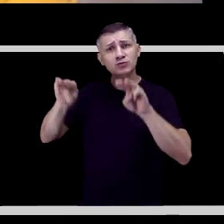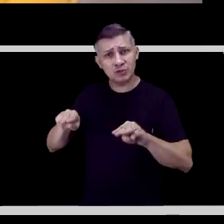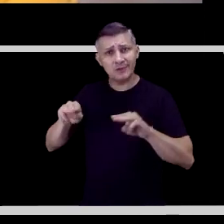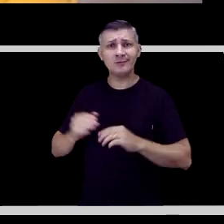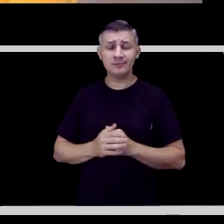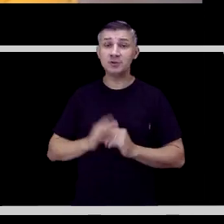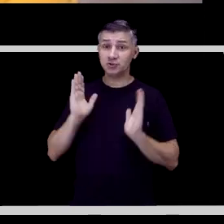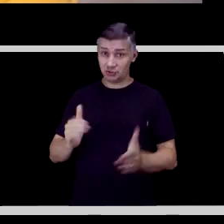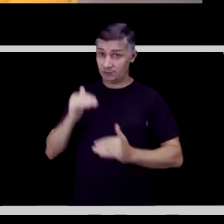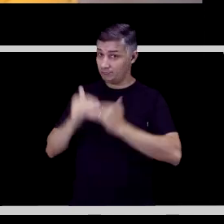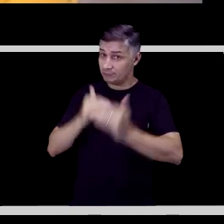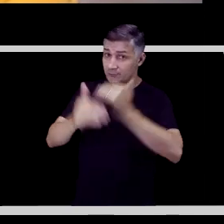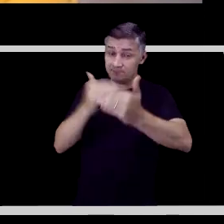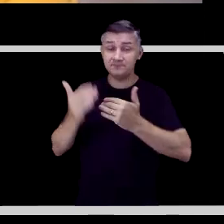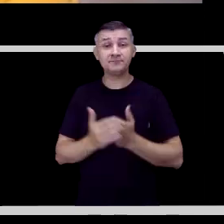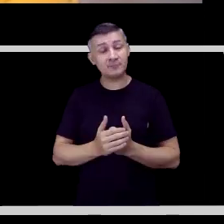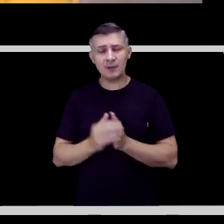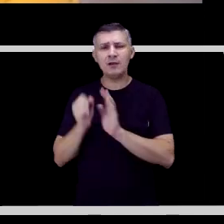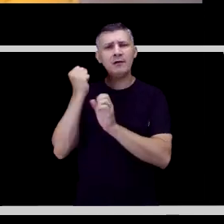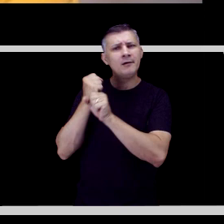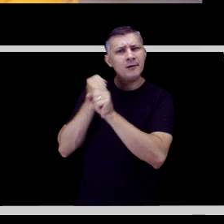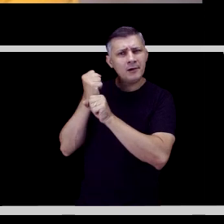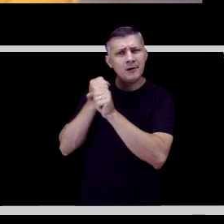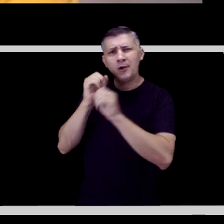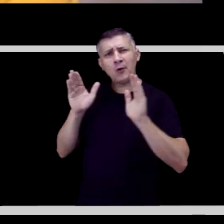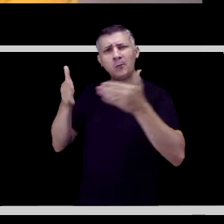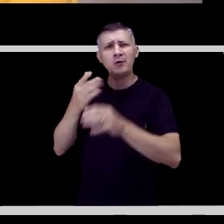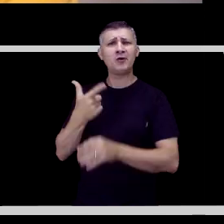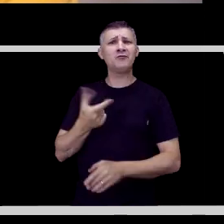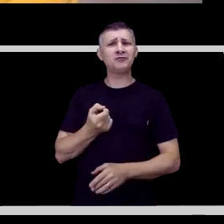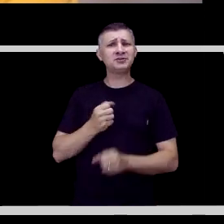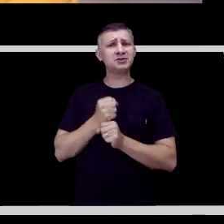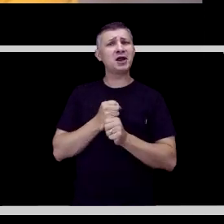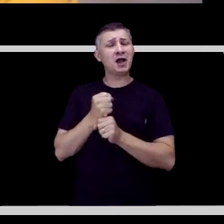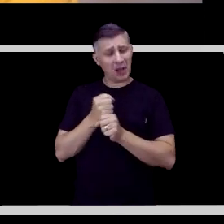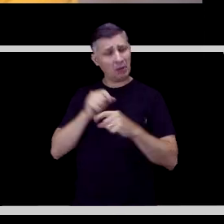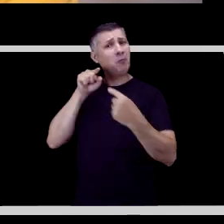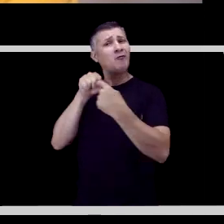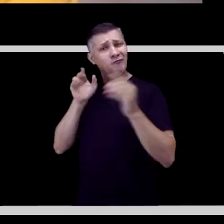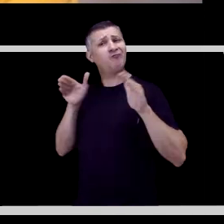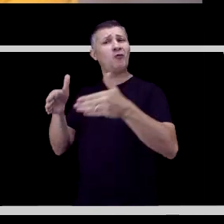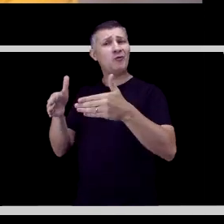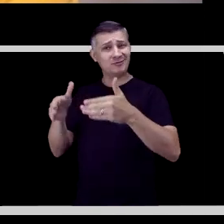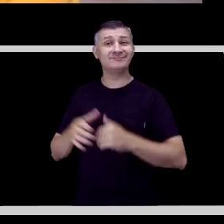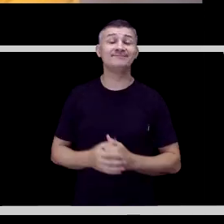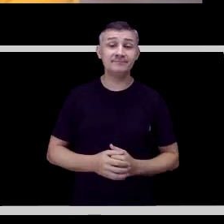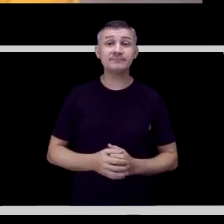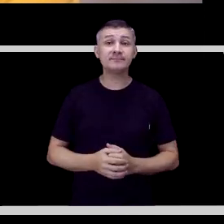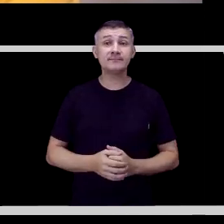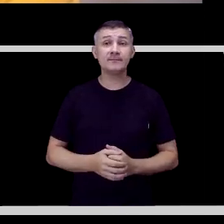museus que a gente desenvolveu nos últimos anos, nos últimos 20 anos aproximadamente.